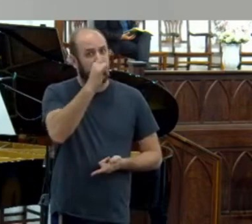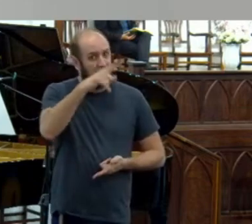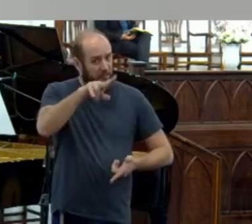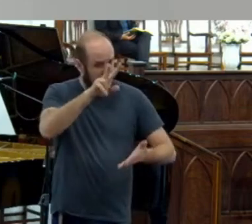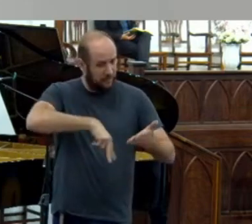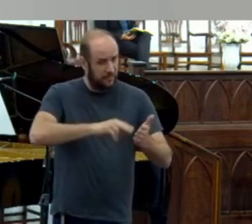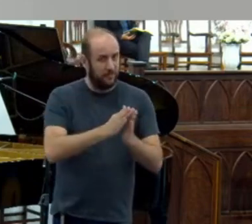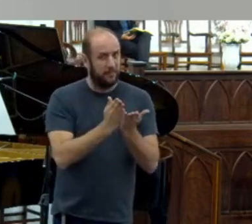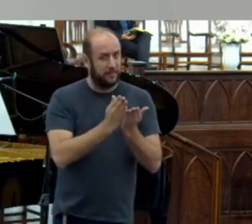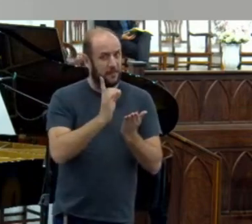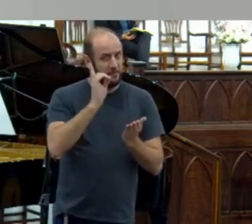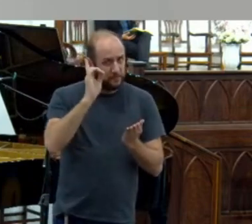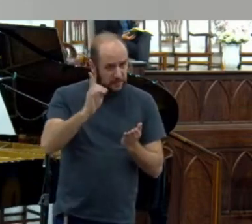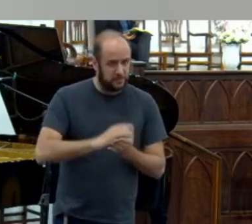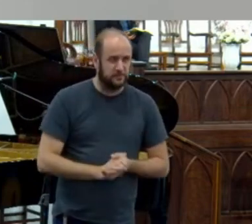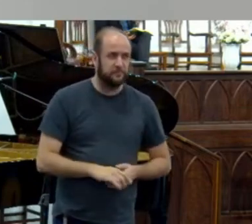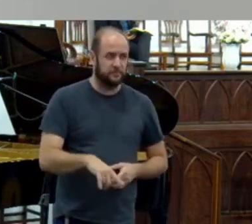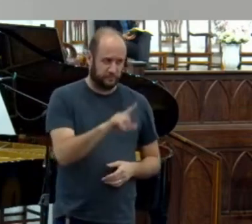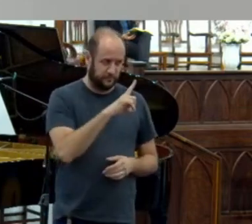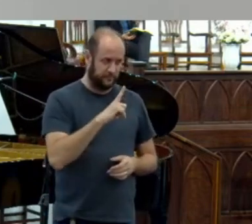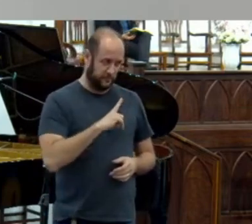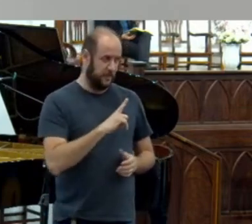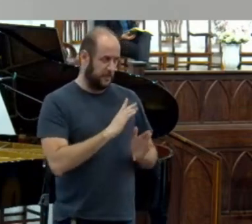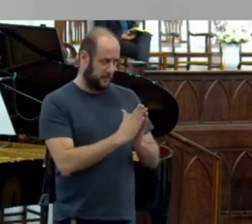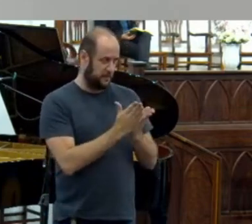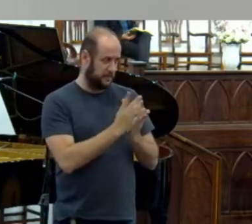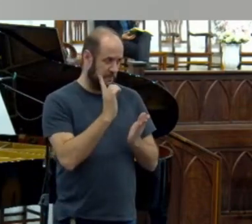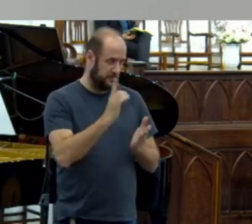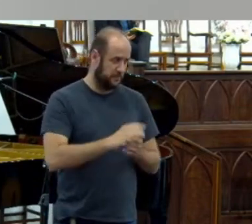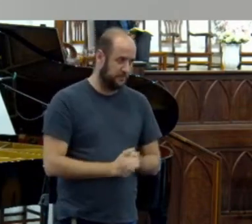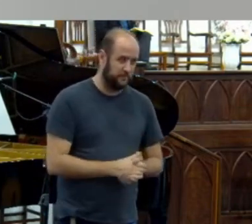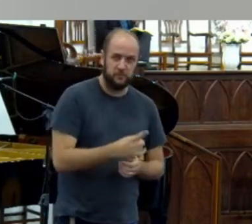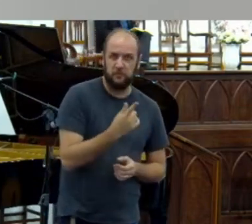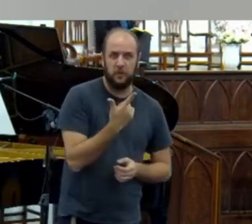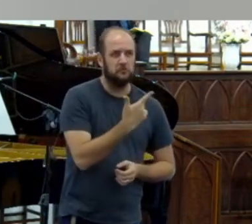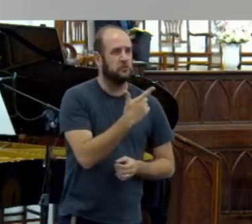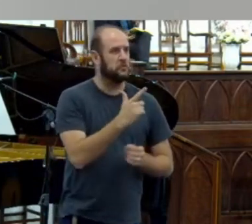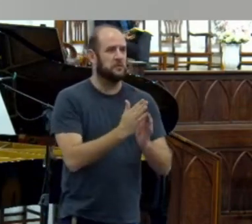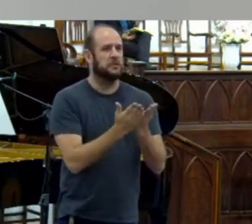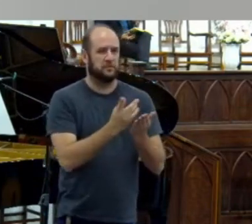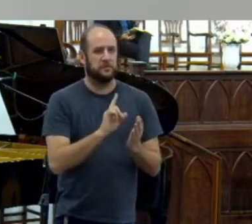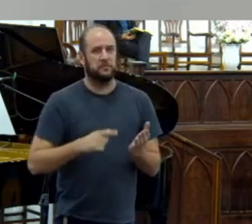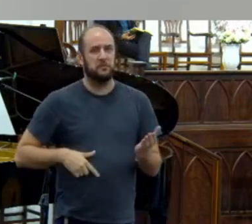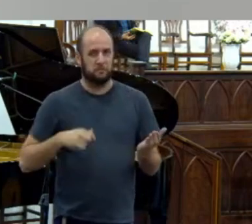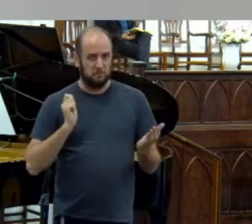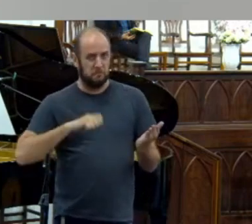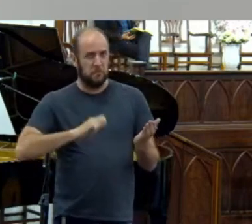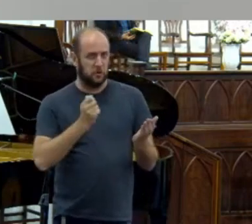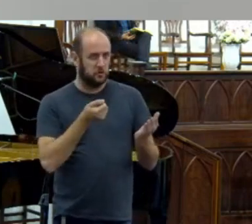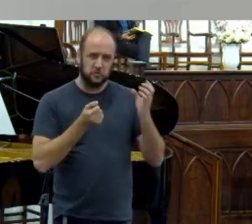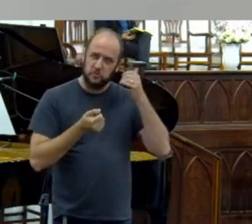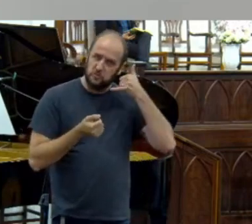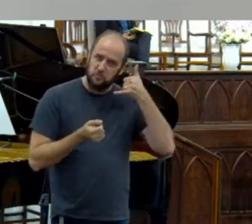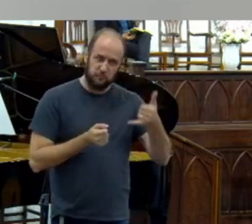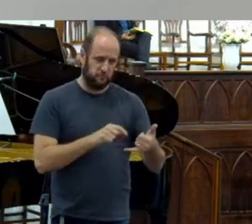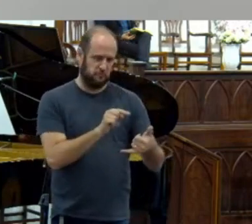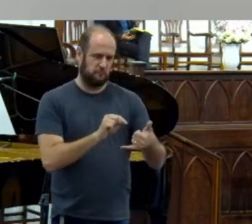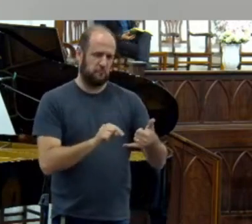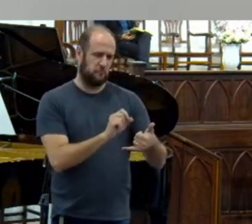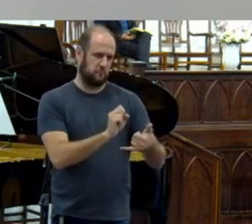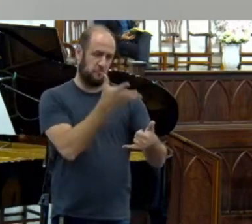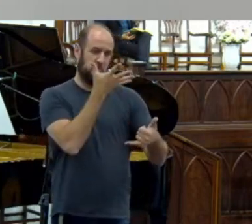Bíblia, se vocês trouxeram, né? Se vocês não trouxeram, pode abrir o celular, que geralmente tem Bíblia lá.